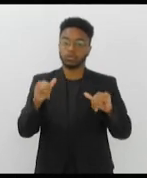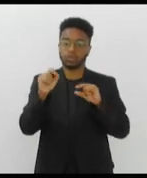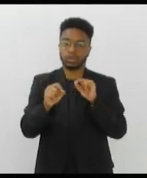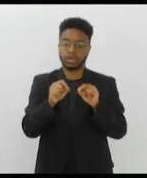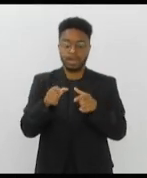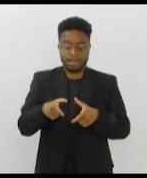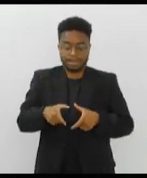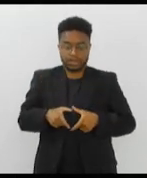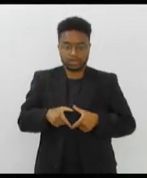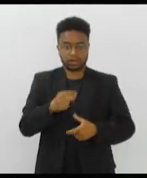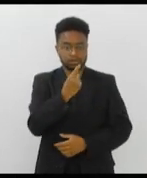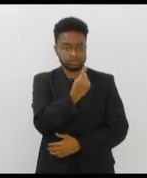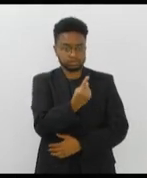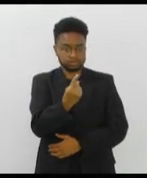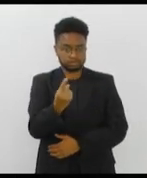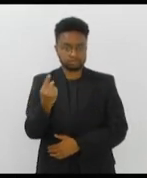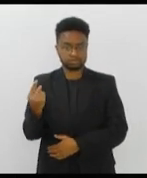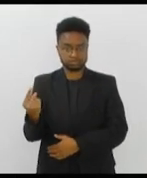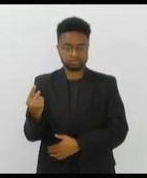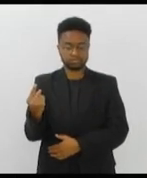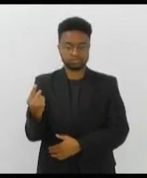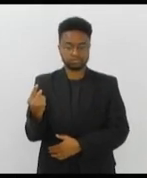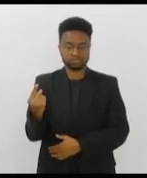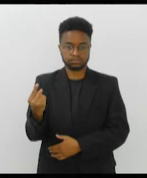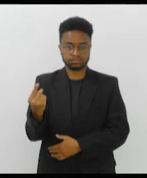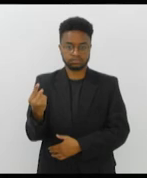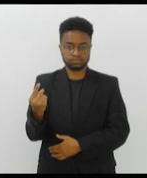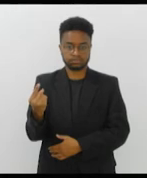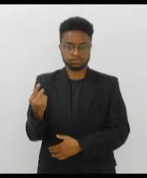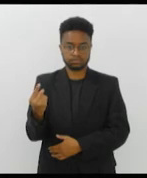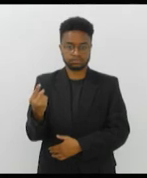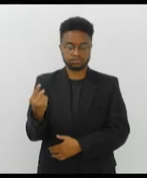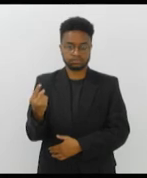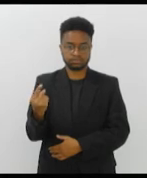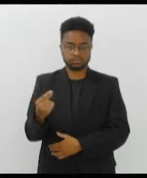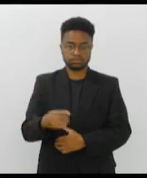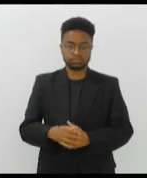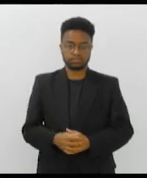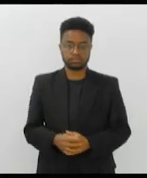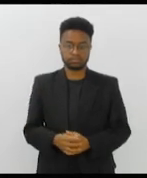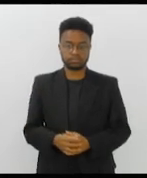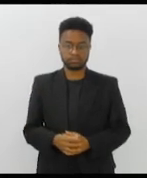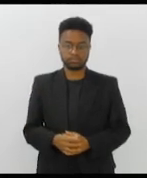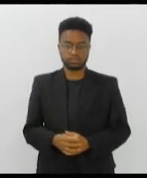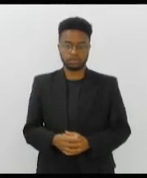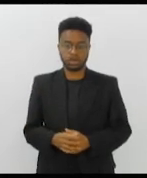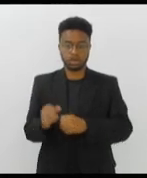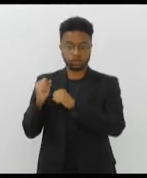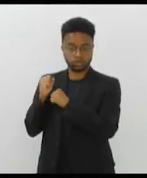medalhas individuais, tanto a de judô